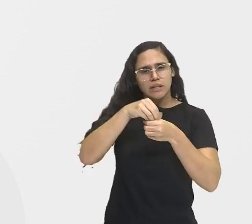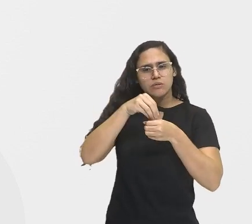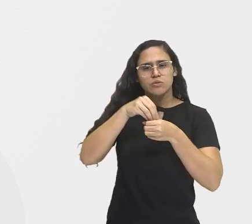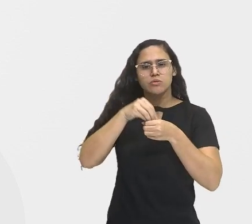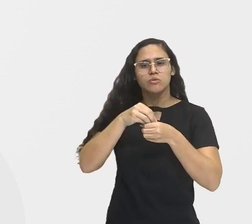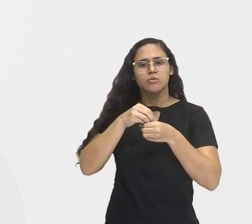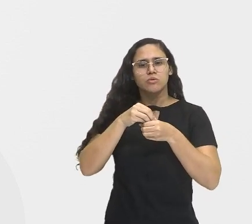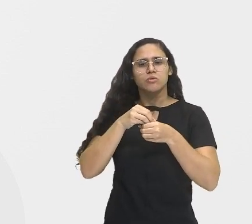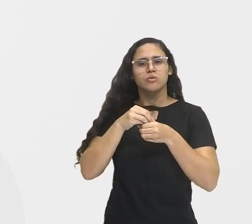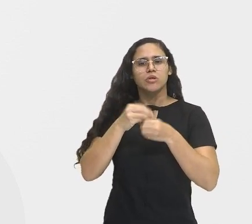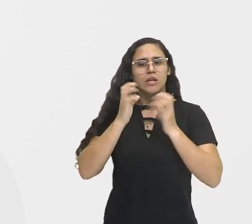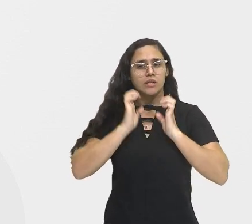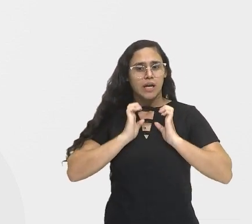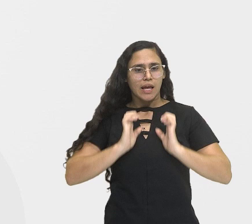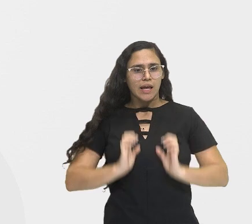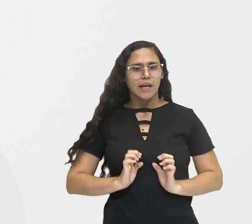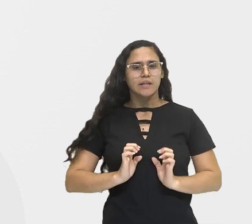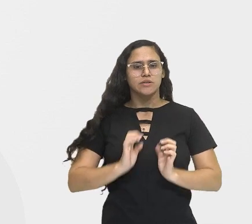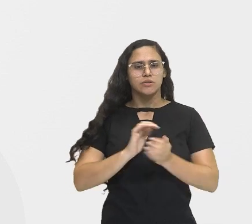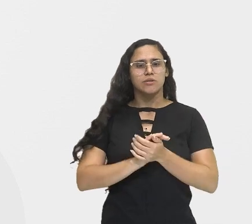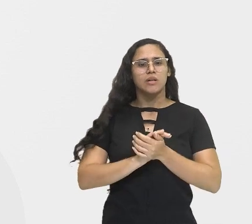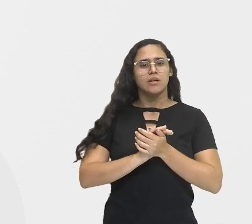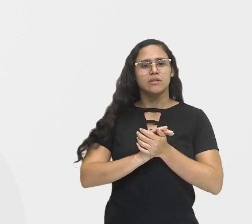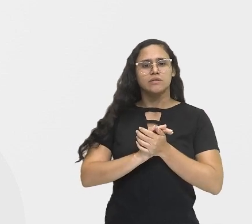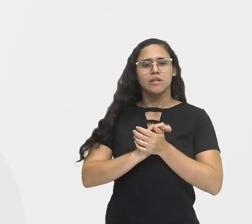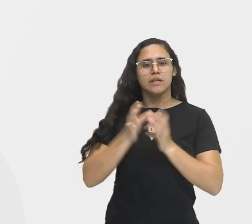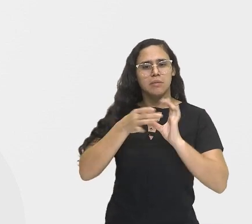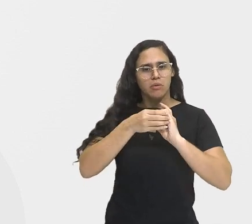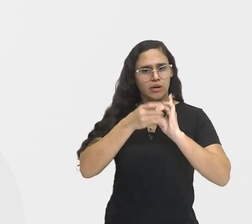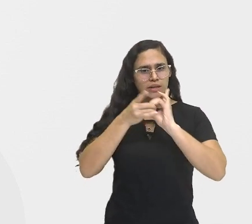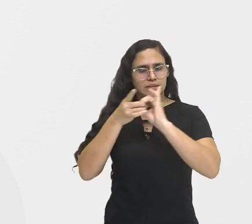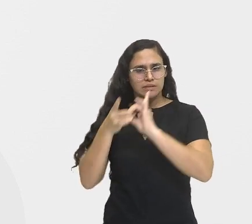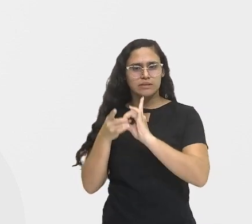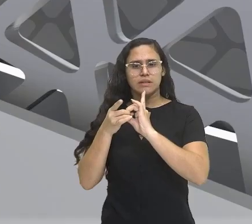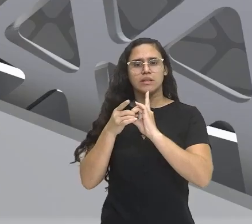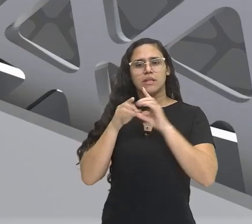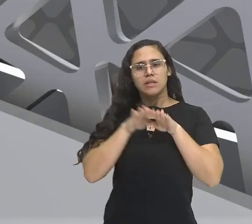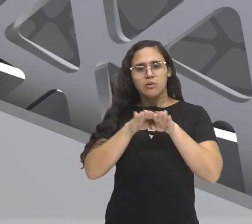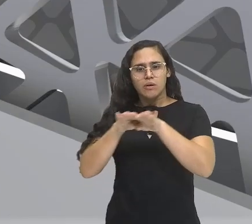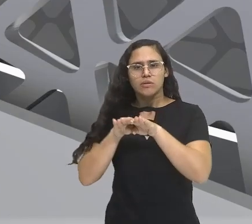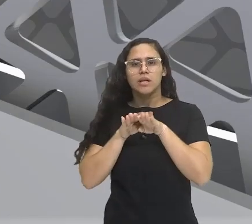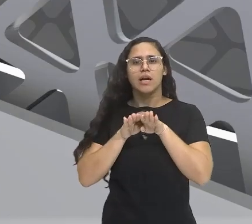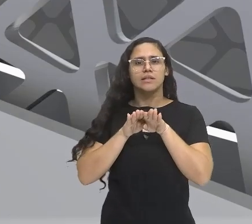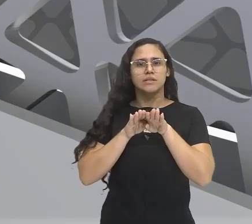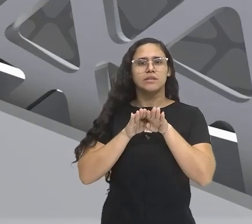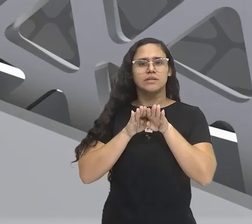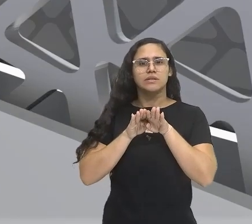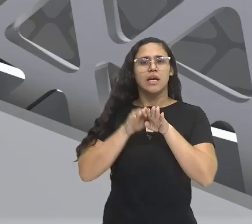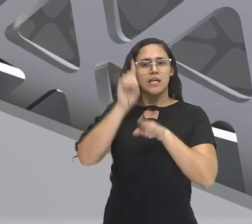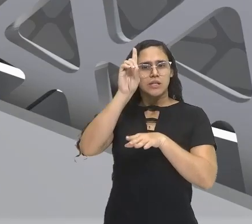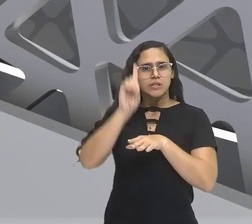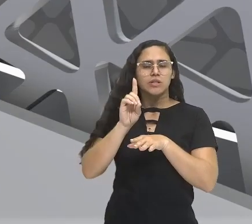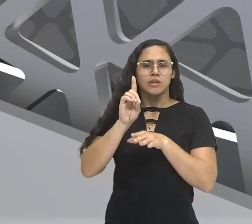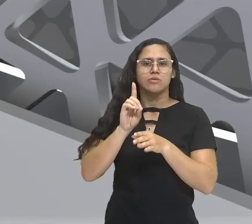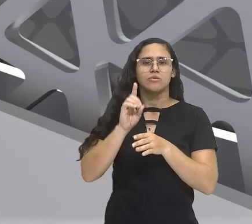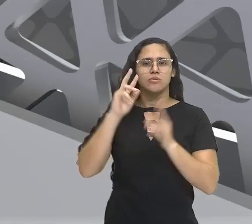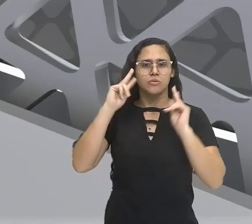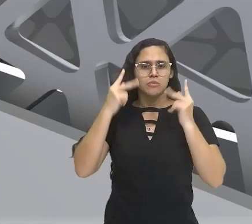na democracia, na igualdade e nos direitos humanos. Então, meus